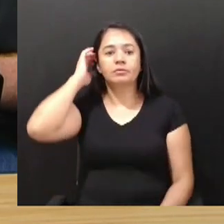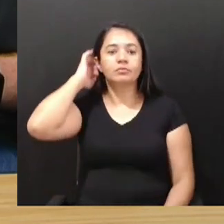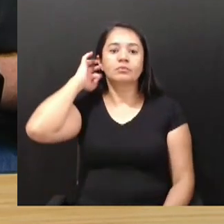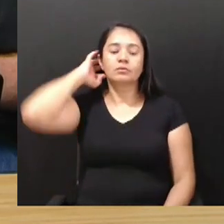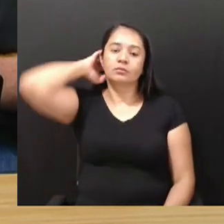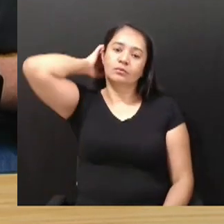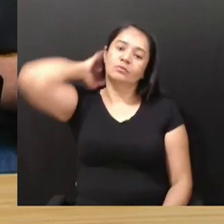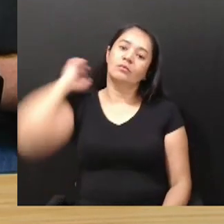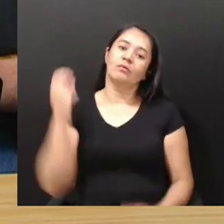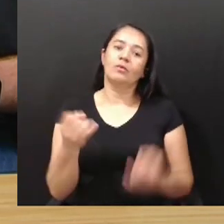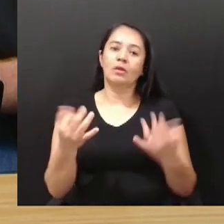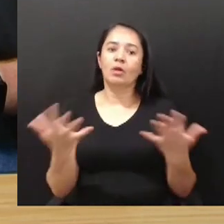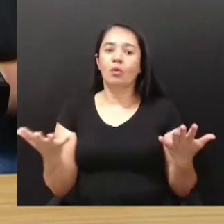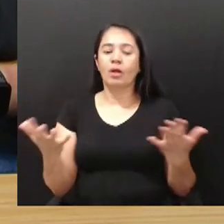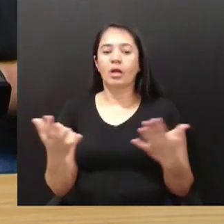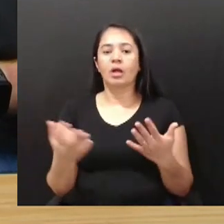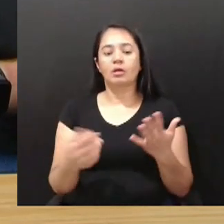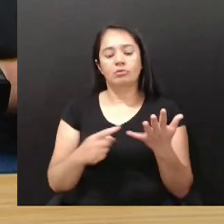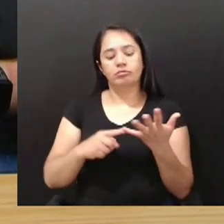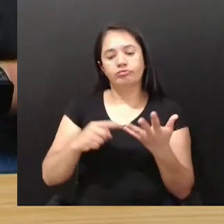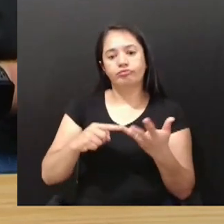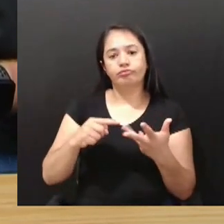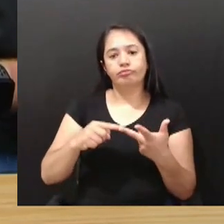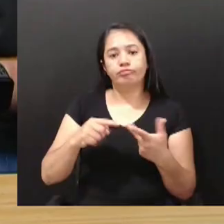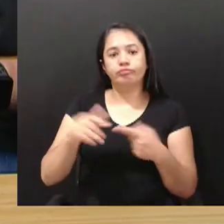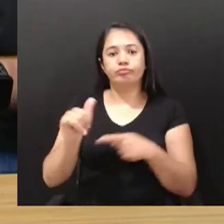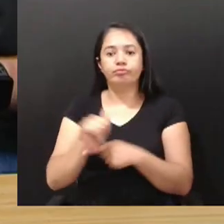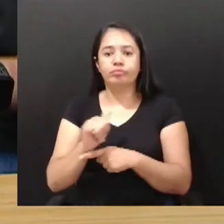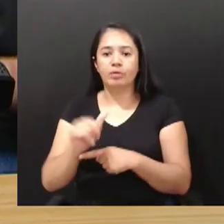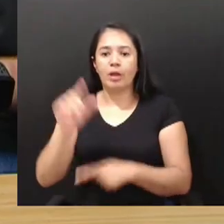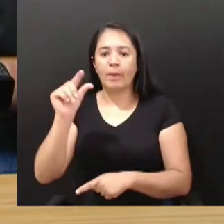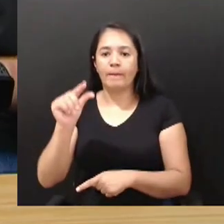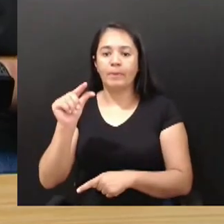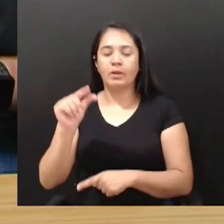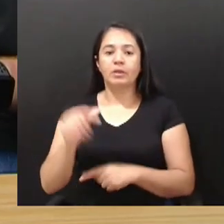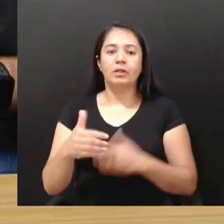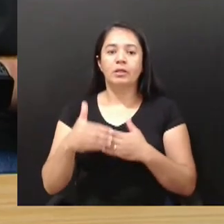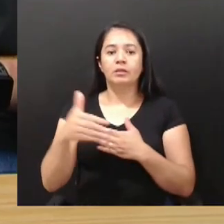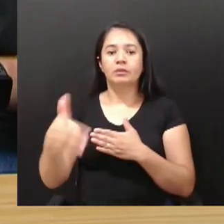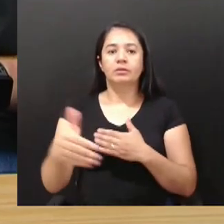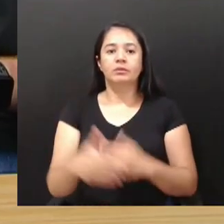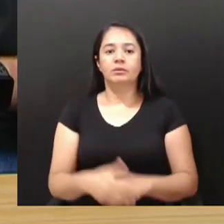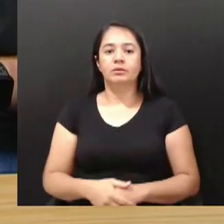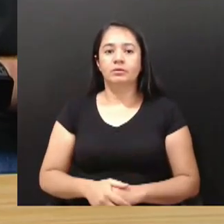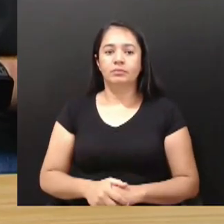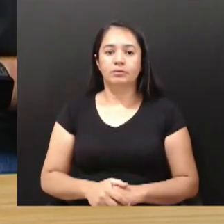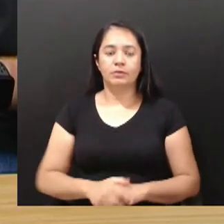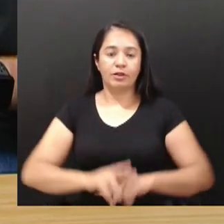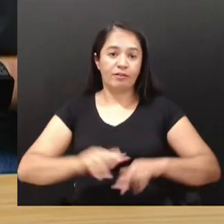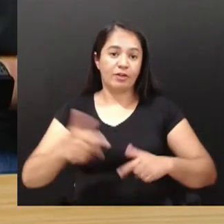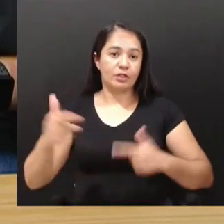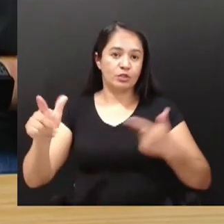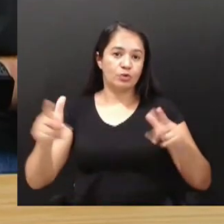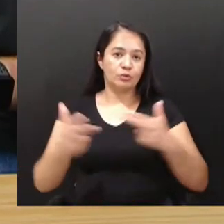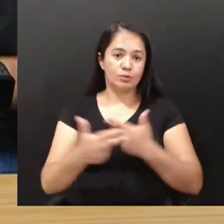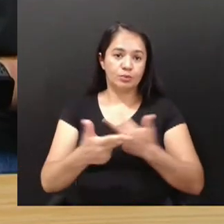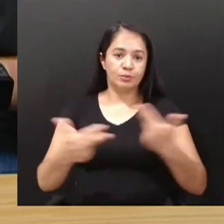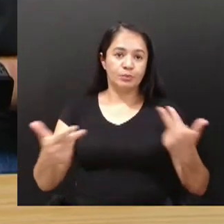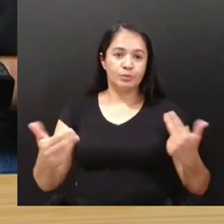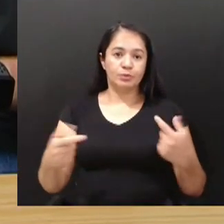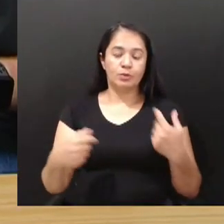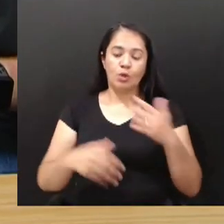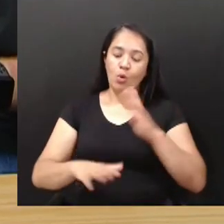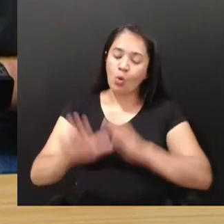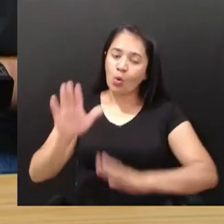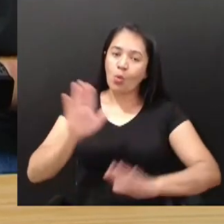encargos quando você faz pagamento mínimo para jogar para a próxima fatura e uma série de outras coisas. Então a gente tem que tomar muito cuidado com a